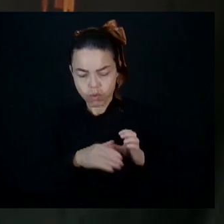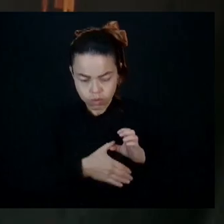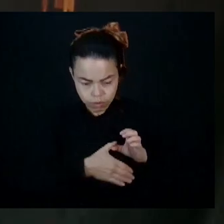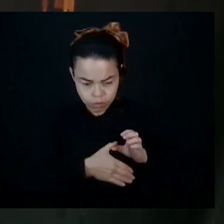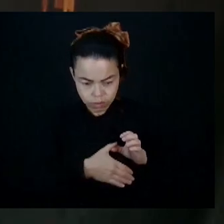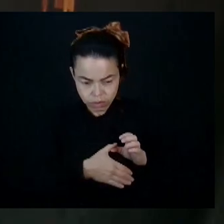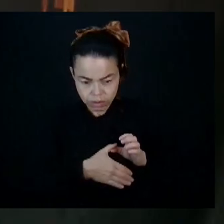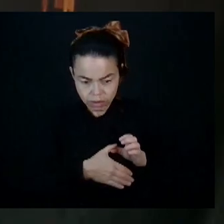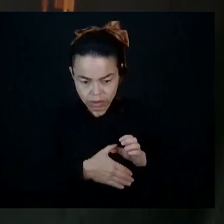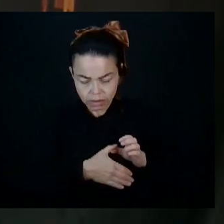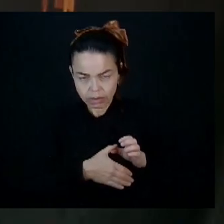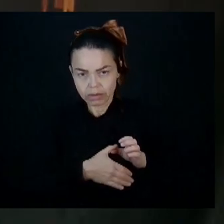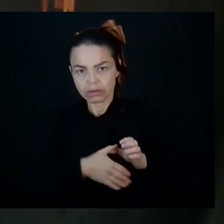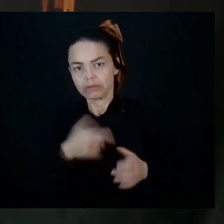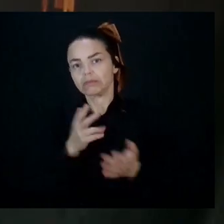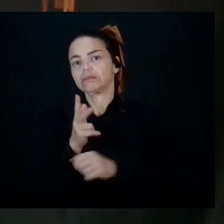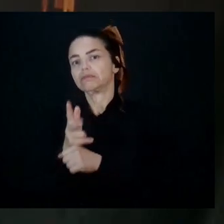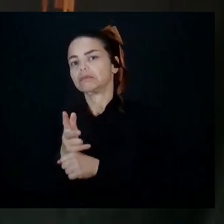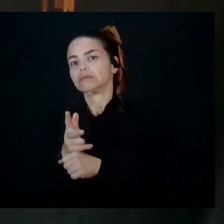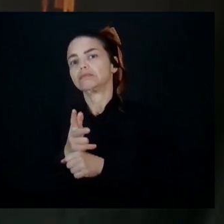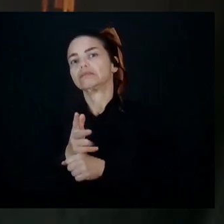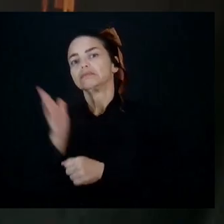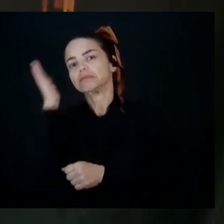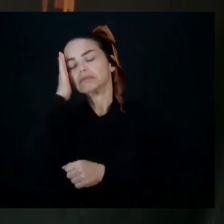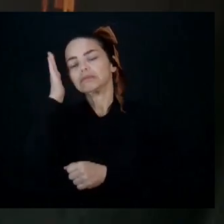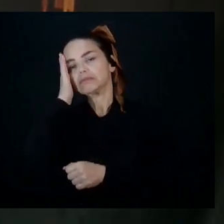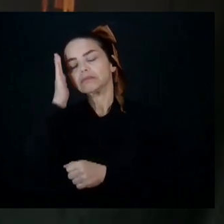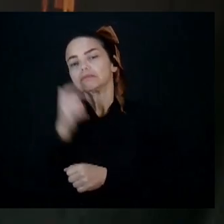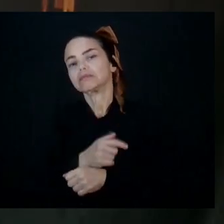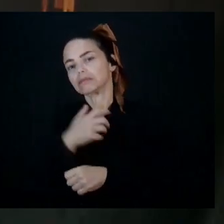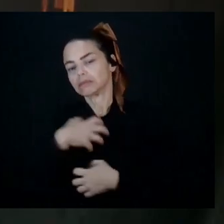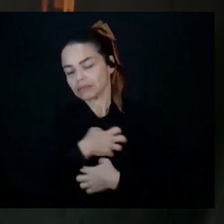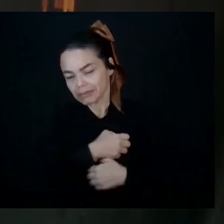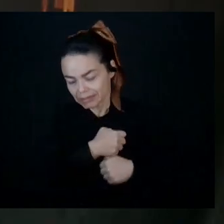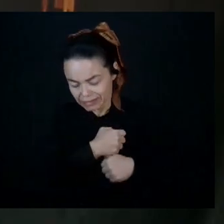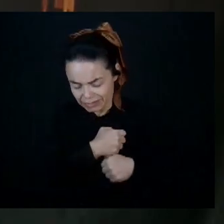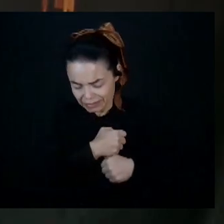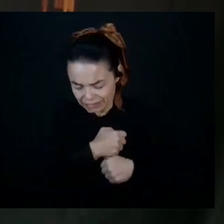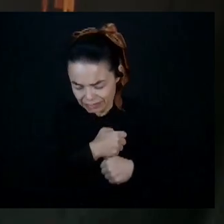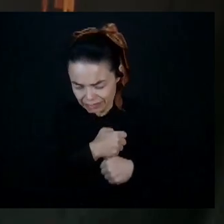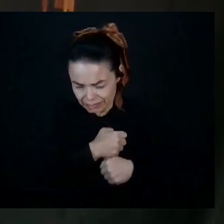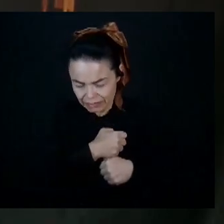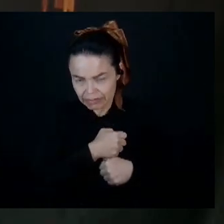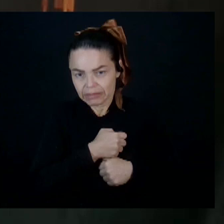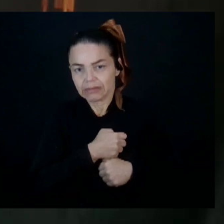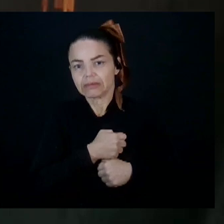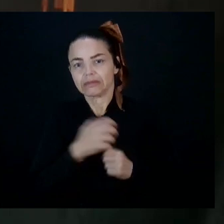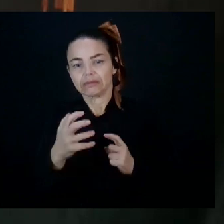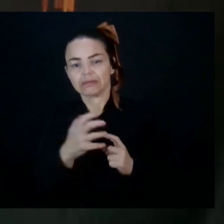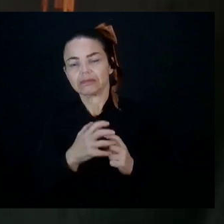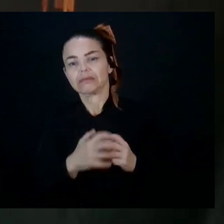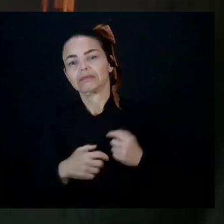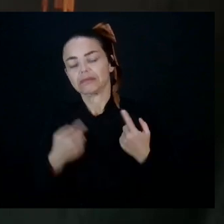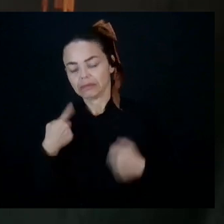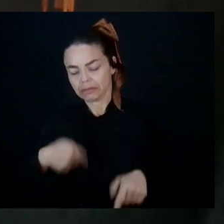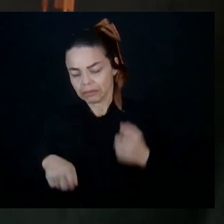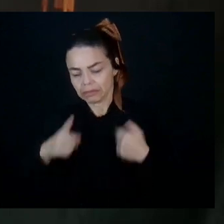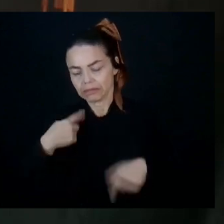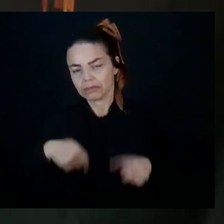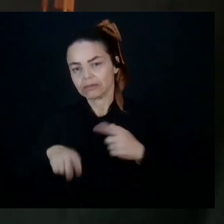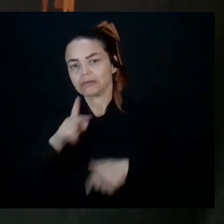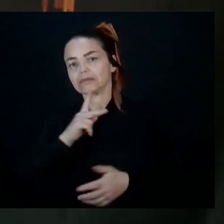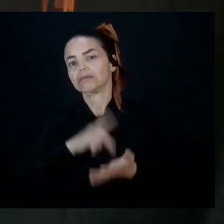próximo Estúdio Câmara a gente vai entender como as emoções extremas podem afetar o organismo de forma real